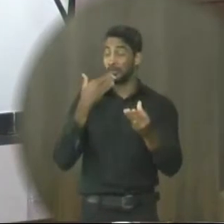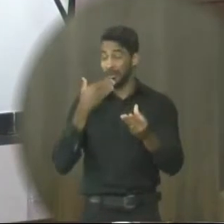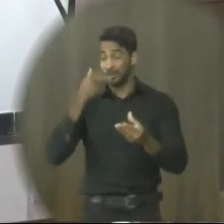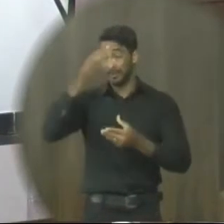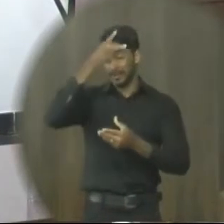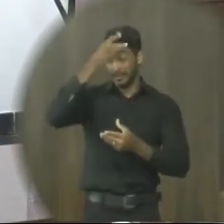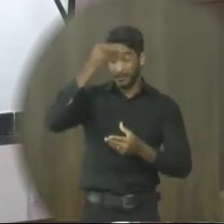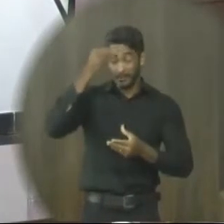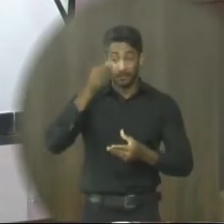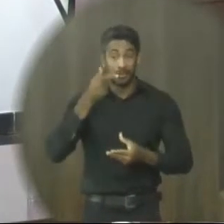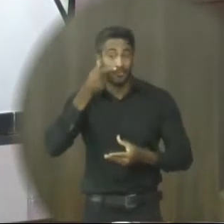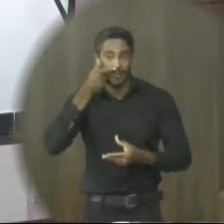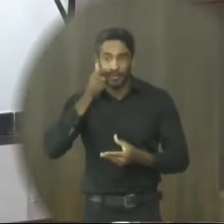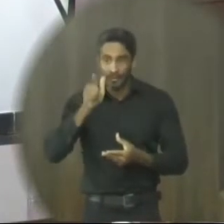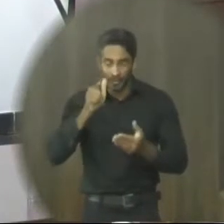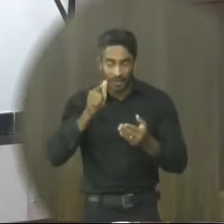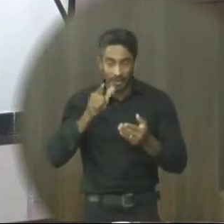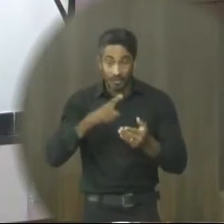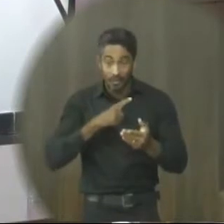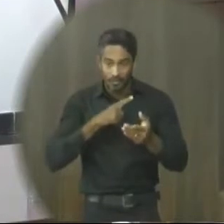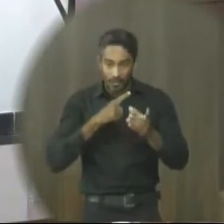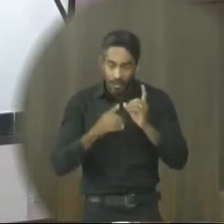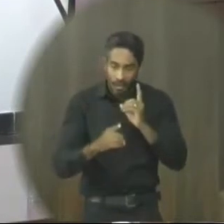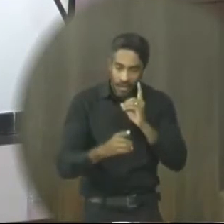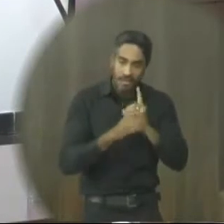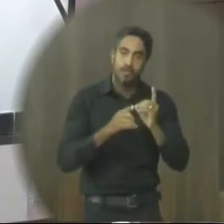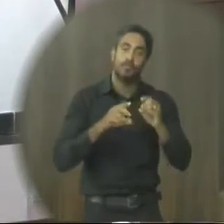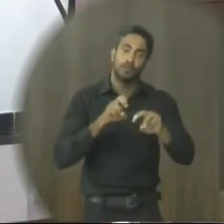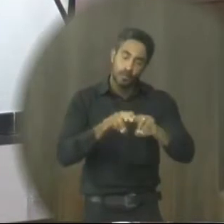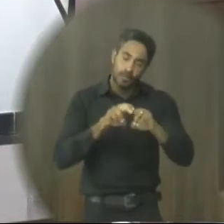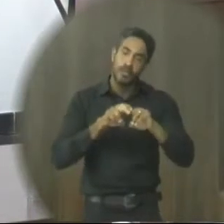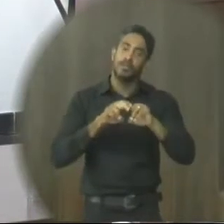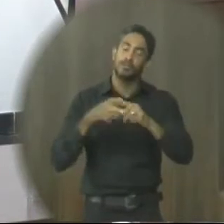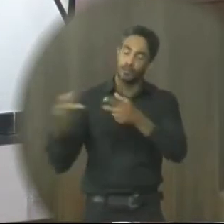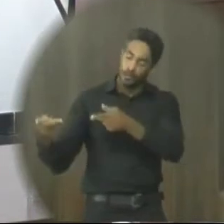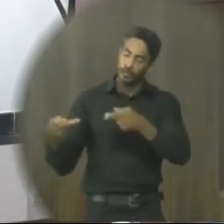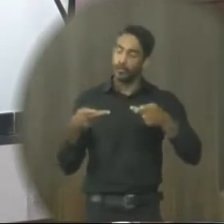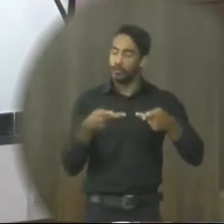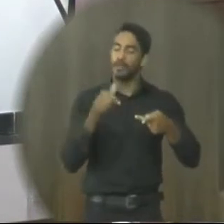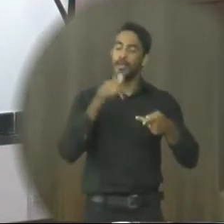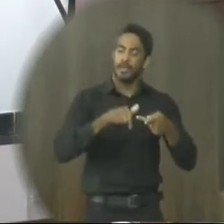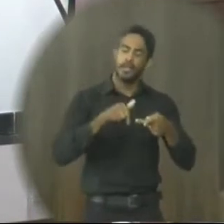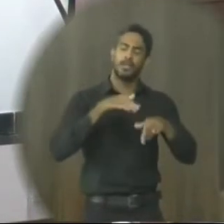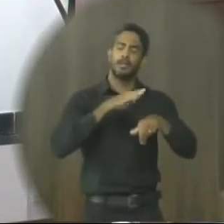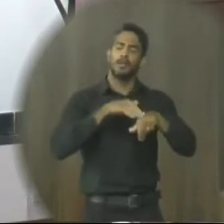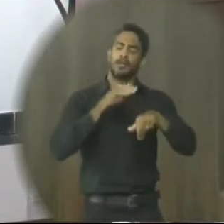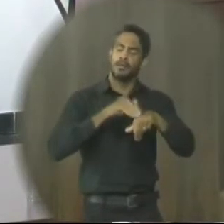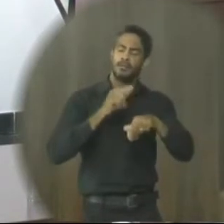está conseguindo ter esse encontro, por isso que o senhor foi convocado aqui para responder essa demanda aí.